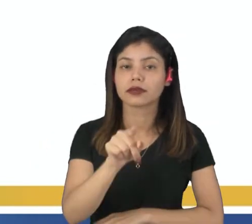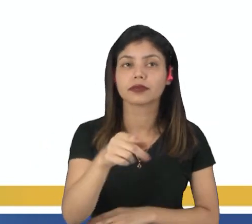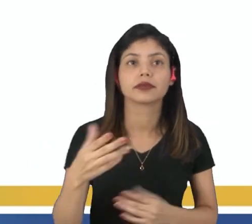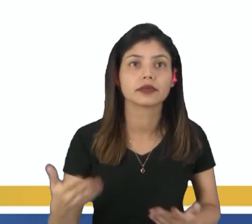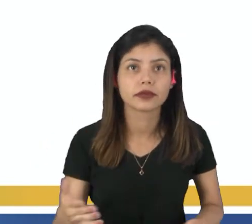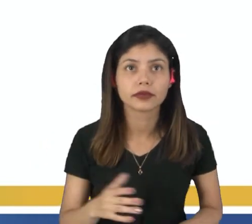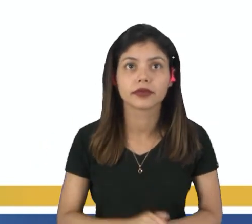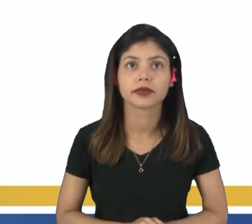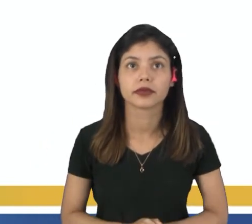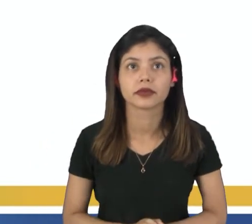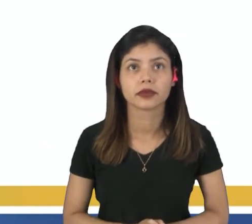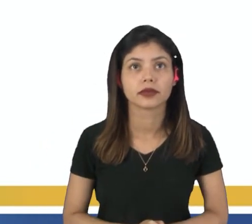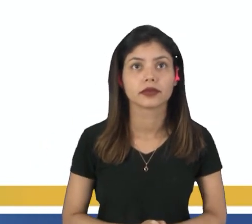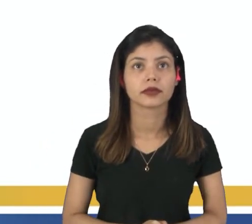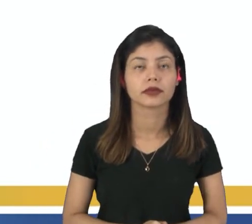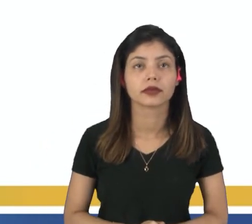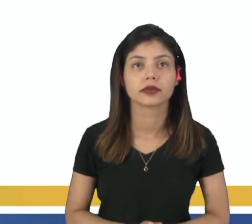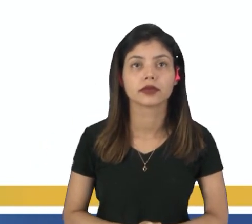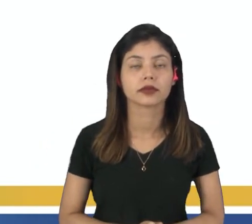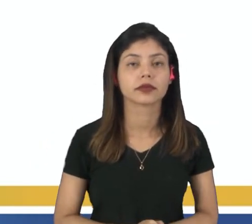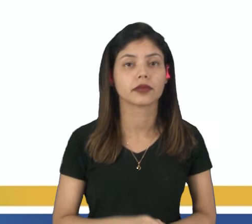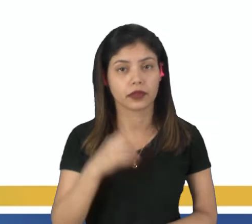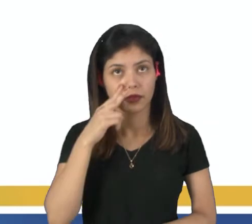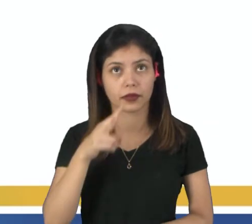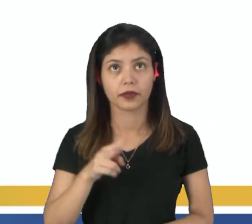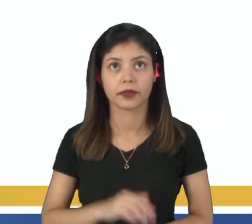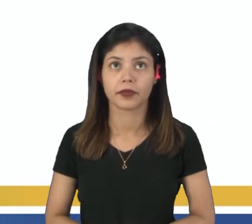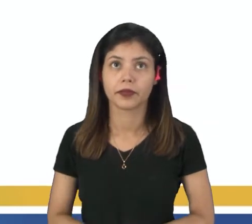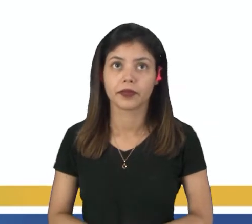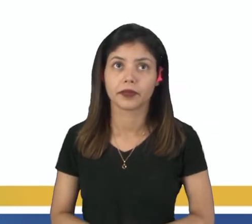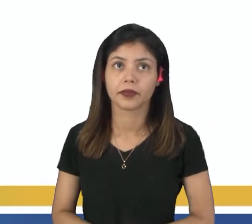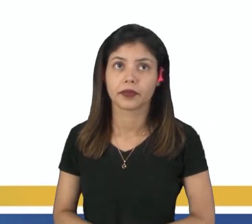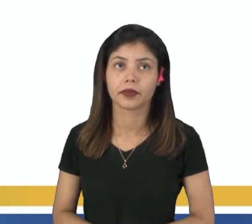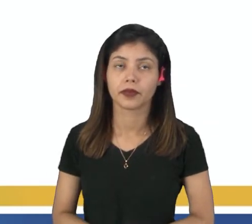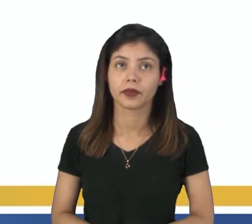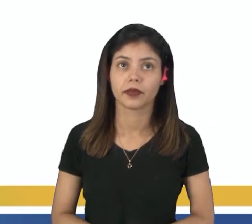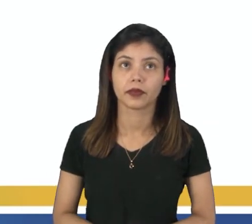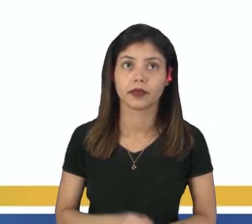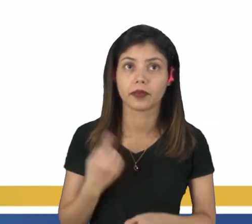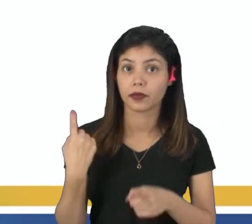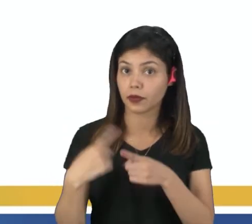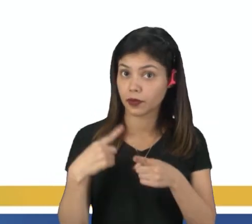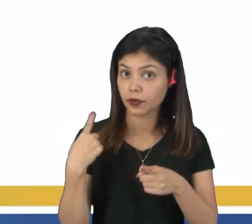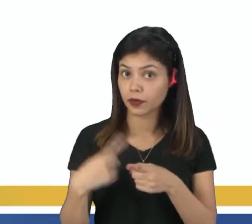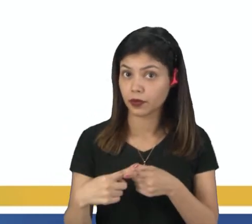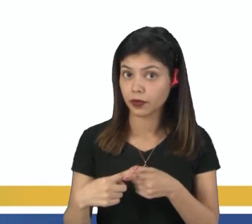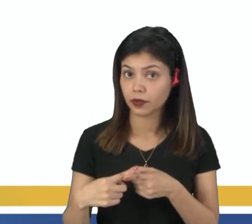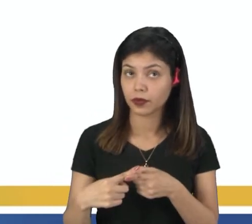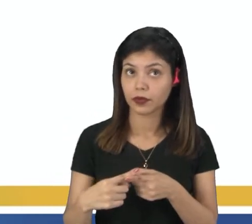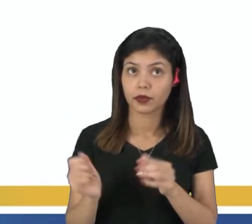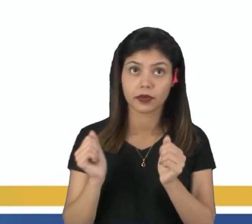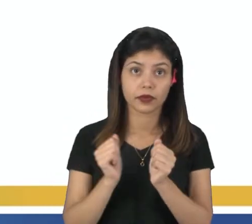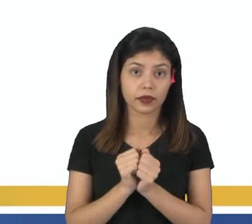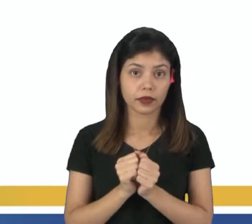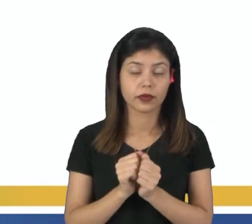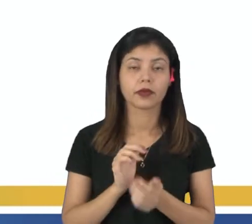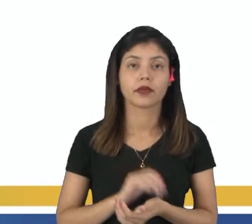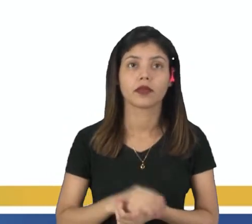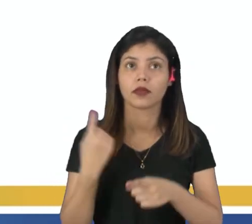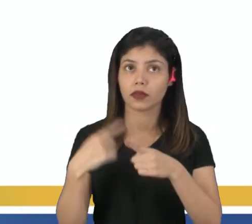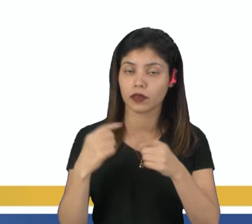colocar aqui? Vamos verificar se você acertou? Eis o porquê da minha